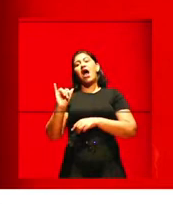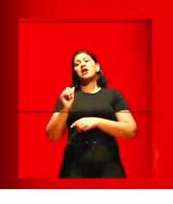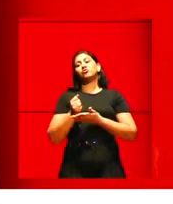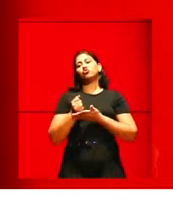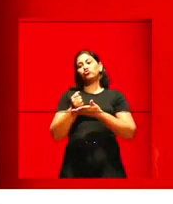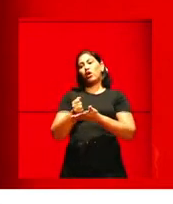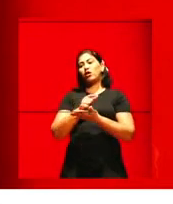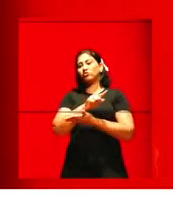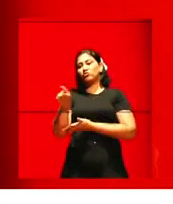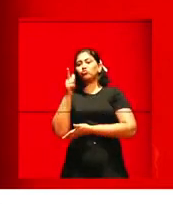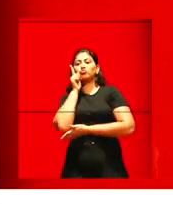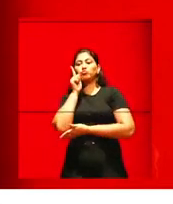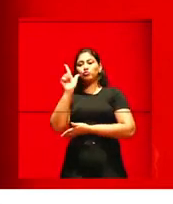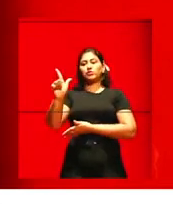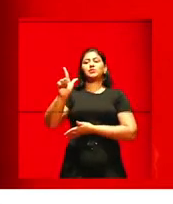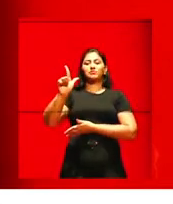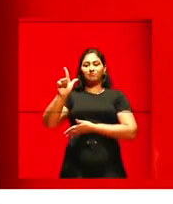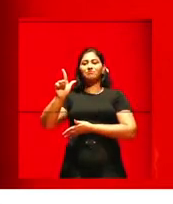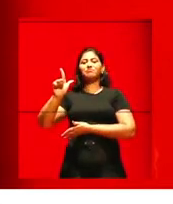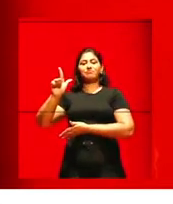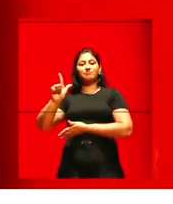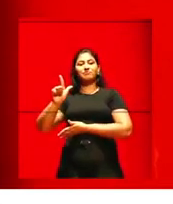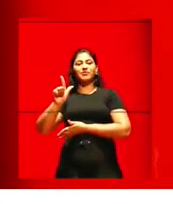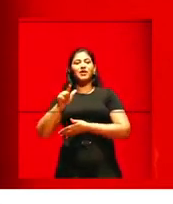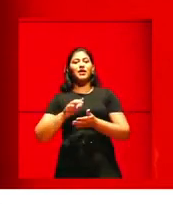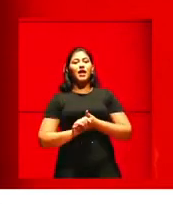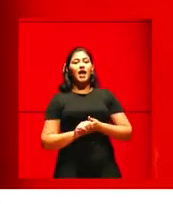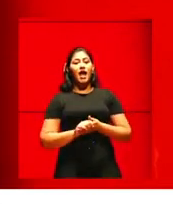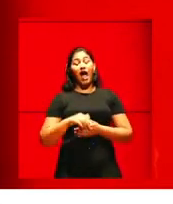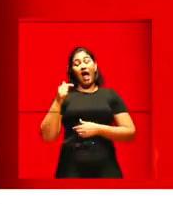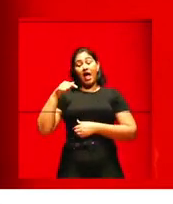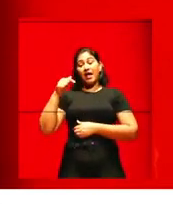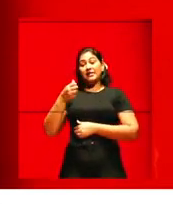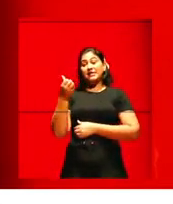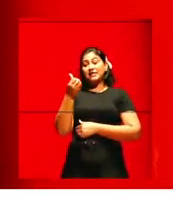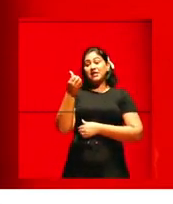Adriana bem colocou aqui, nós somos a sexta melhor